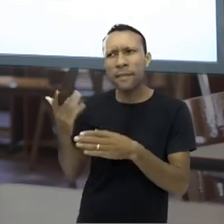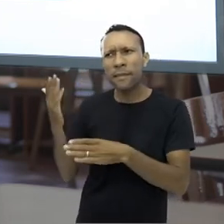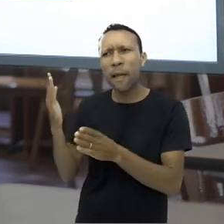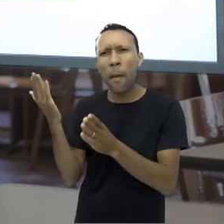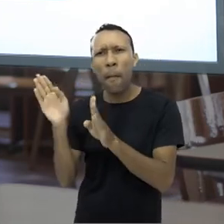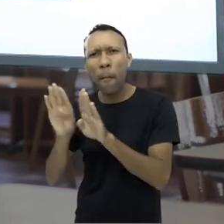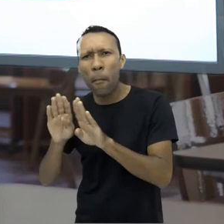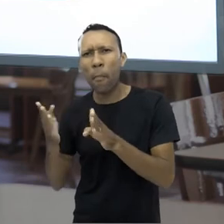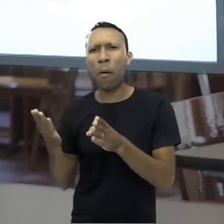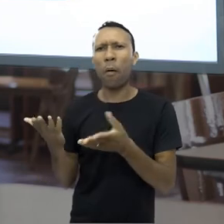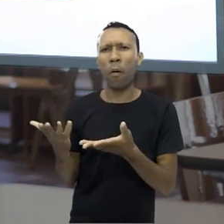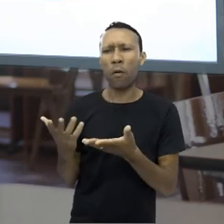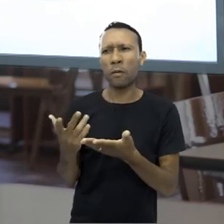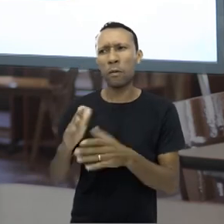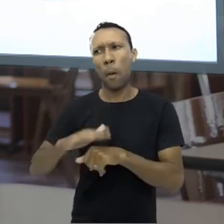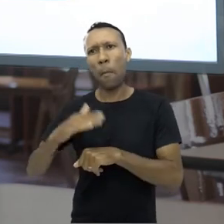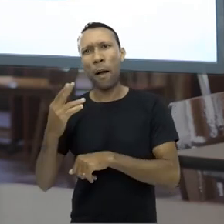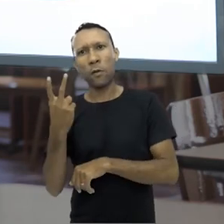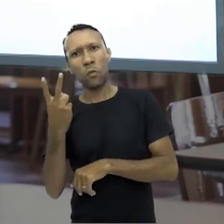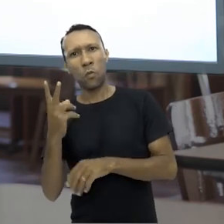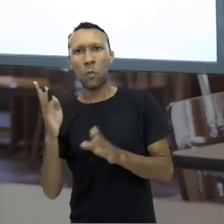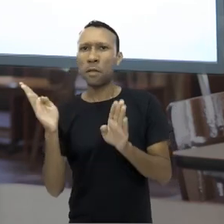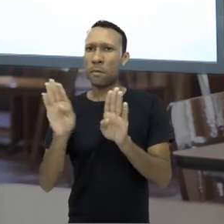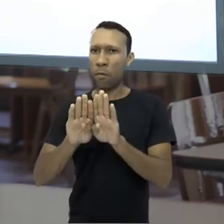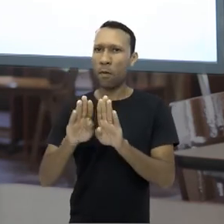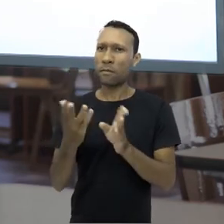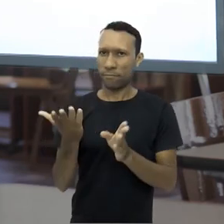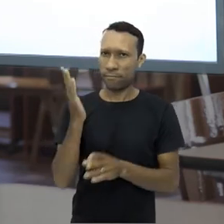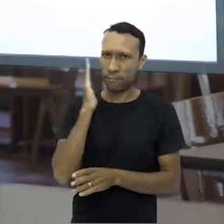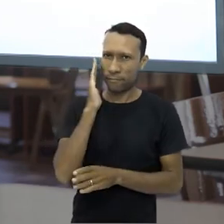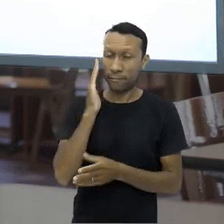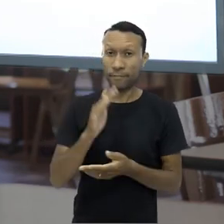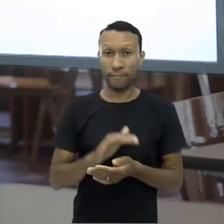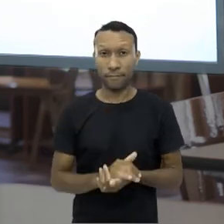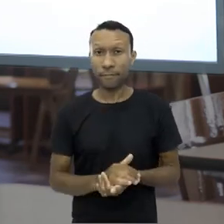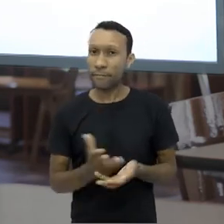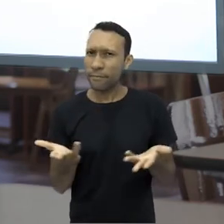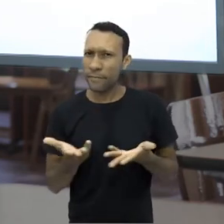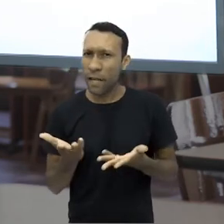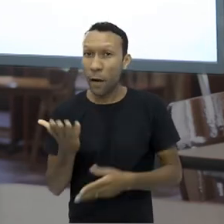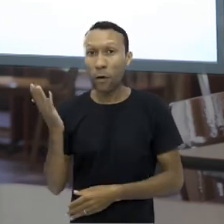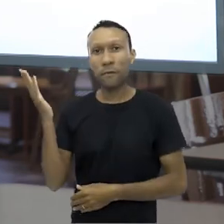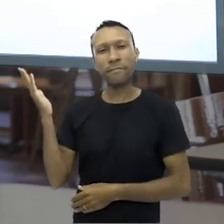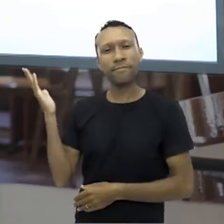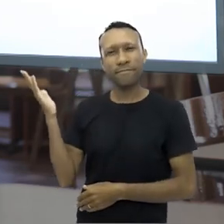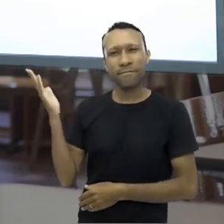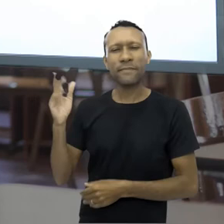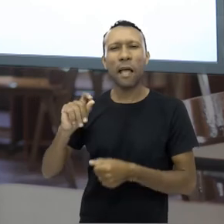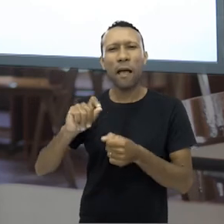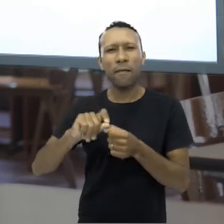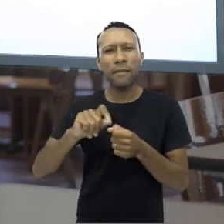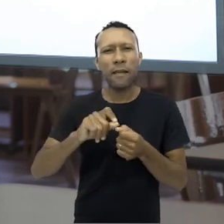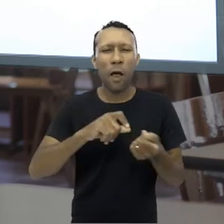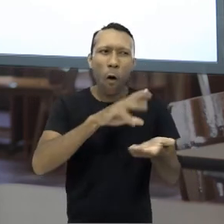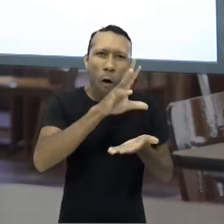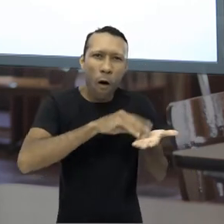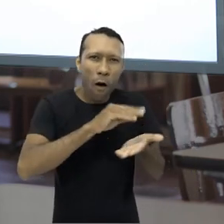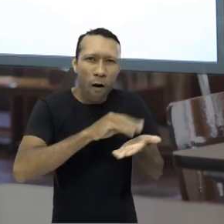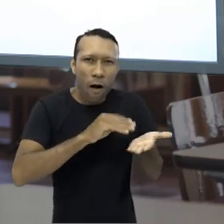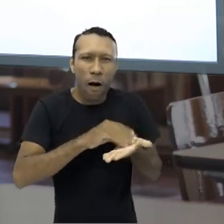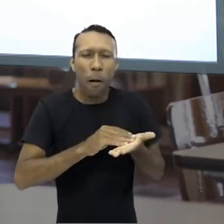a porta da casa, se tem só uma porta ou mais de uma porta. Tá certo? Aí agora, pessoal, é com vocês, tá bom? Agora que vocês fizeram esse exemplo que eu